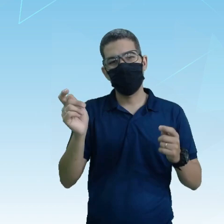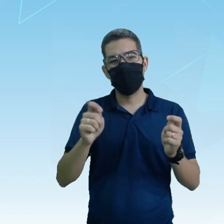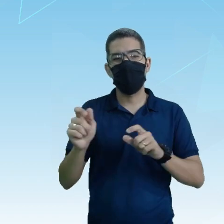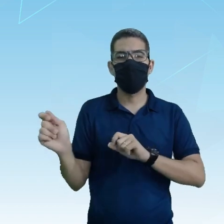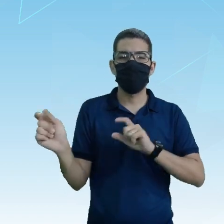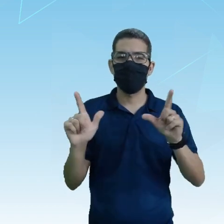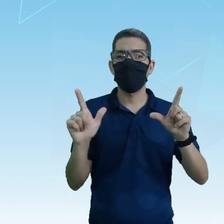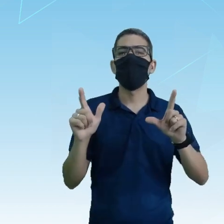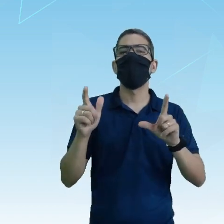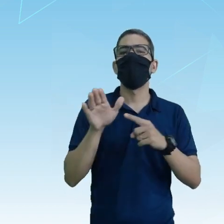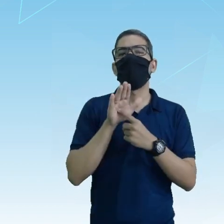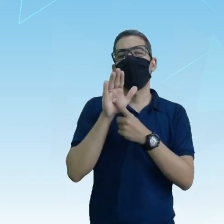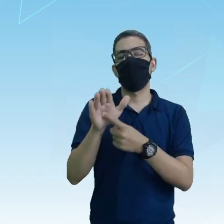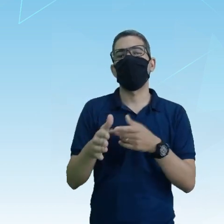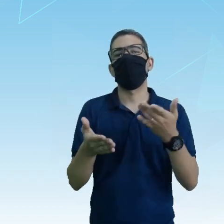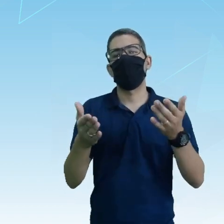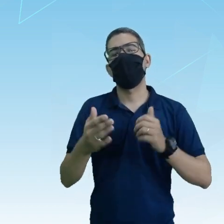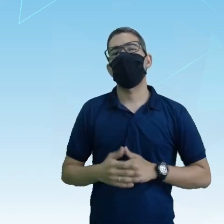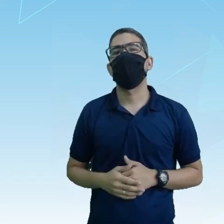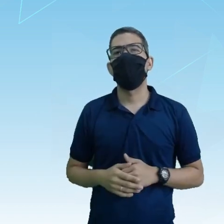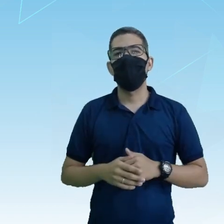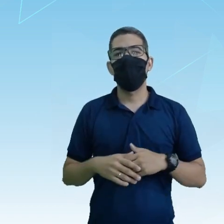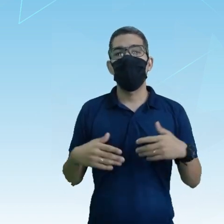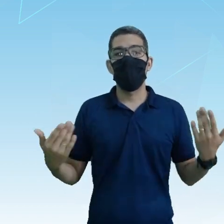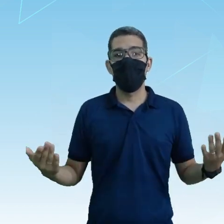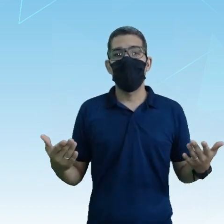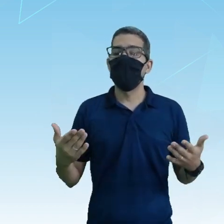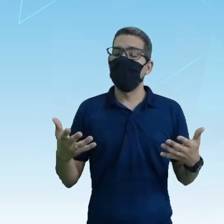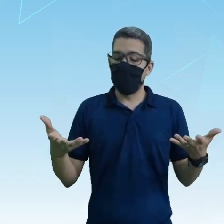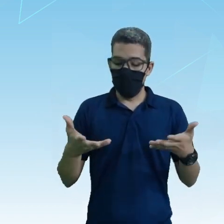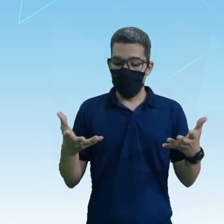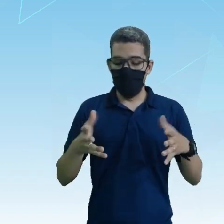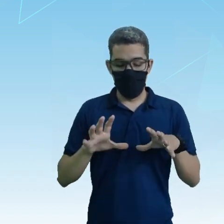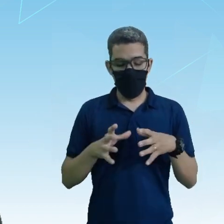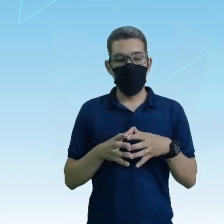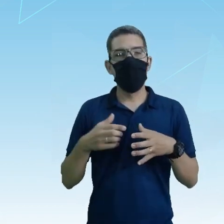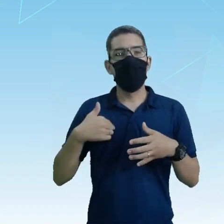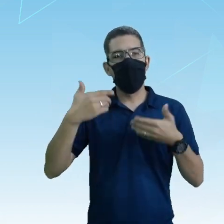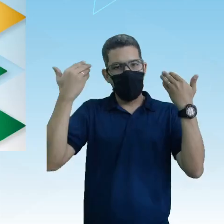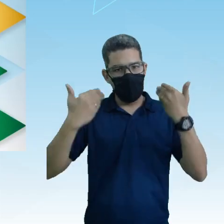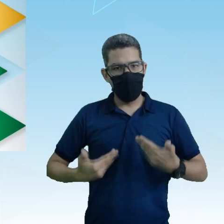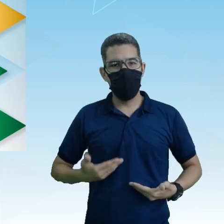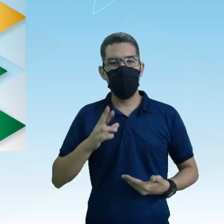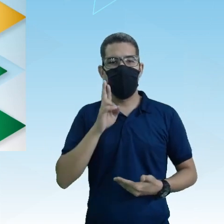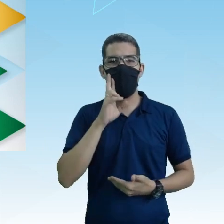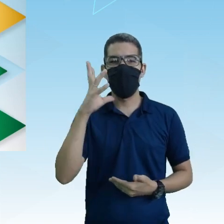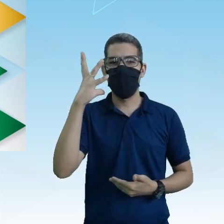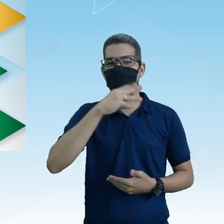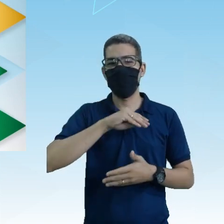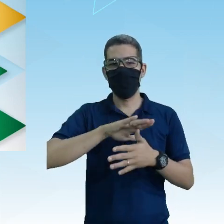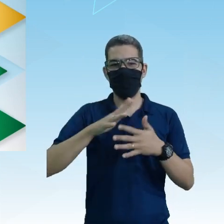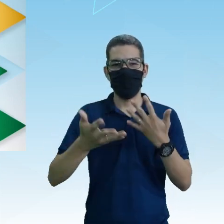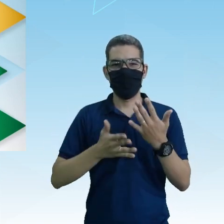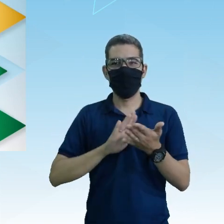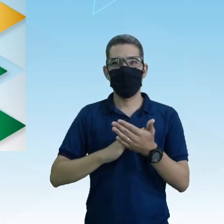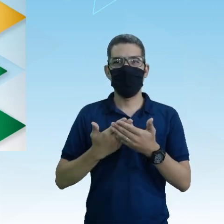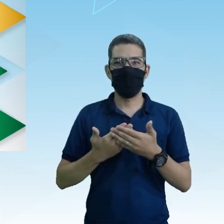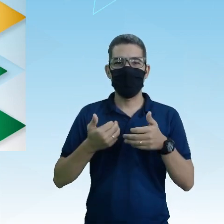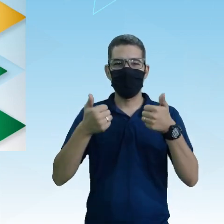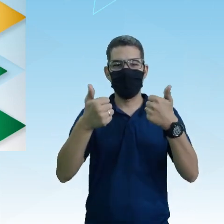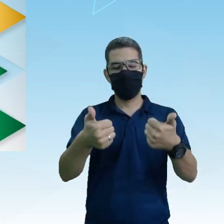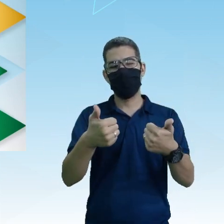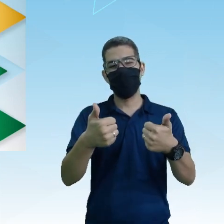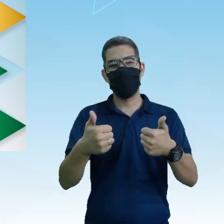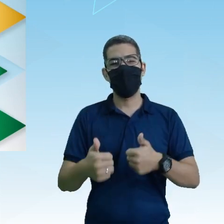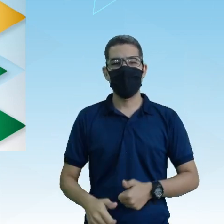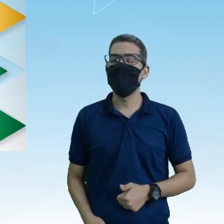não esquece, antes de seguir com a gente, verificar a nossa grande equipe. Hoje nós estamos com ele, o Bonitão. Robson está aí fazendo a